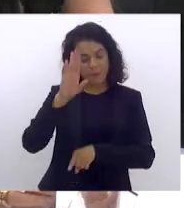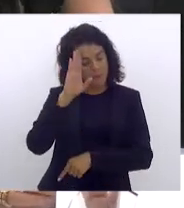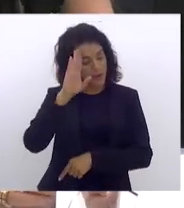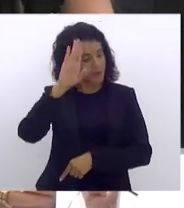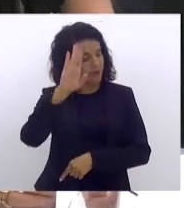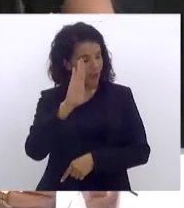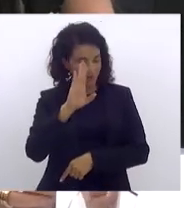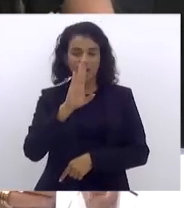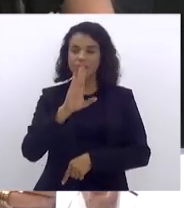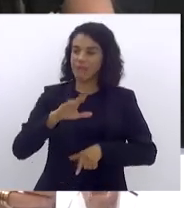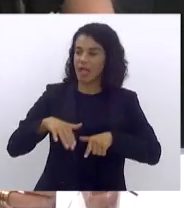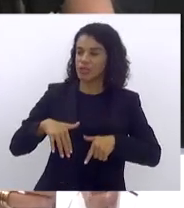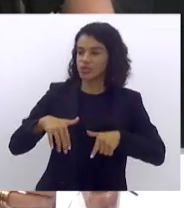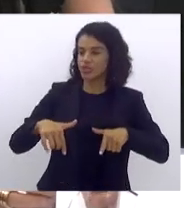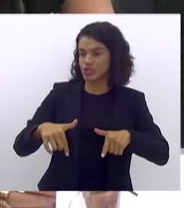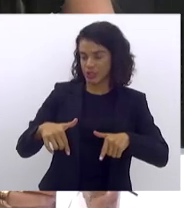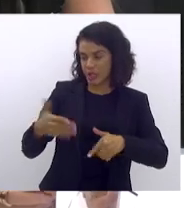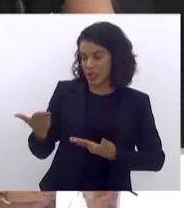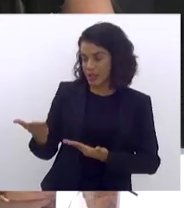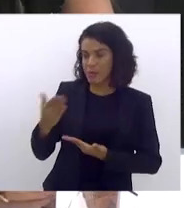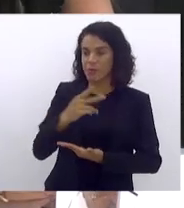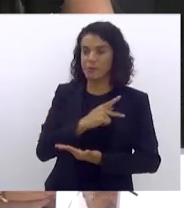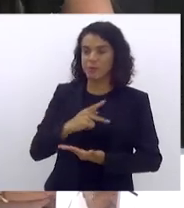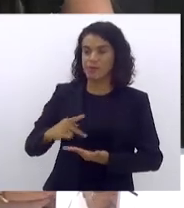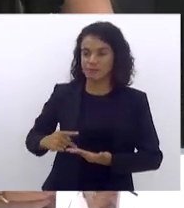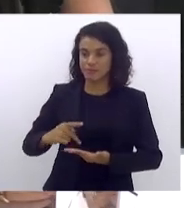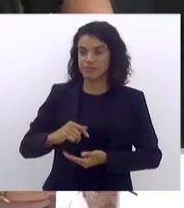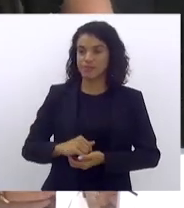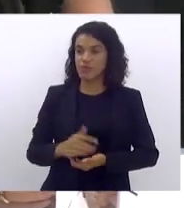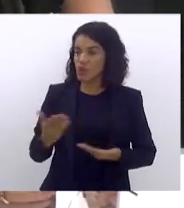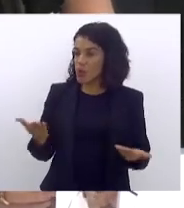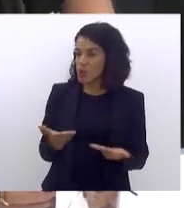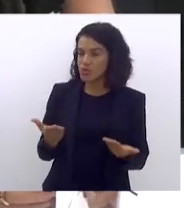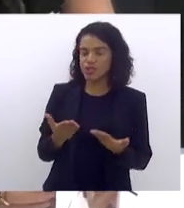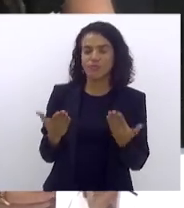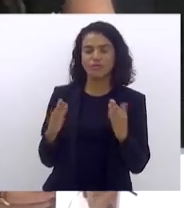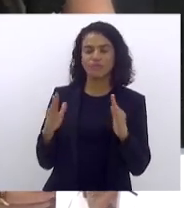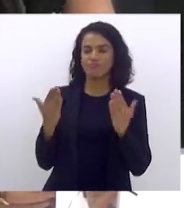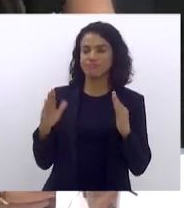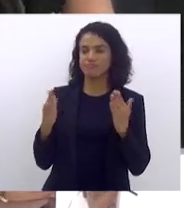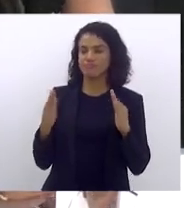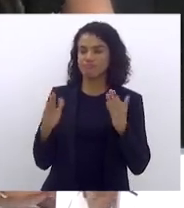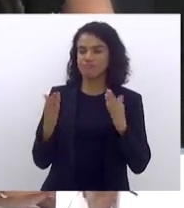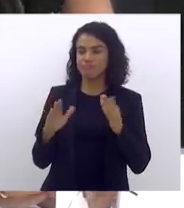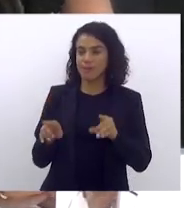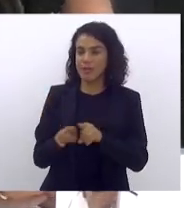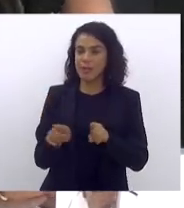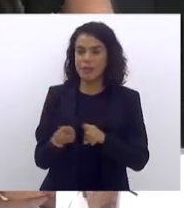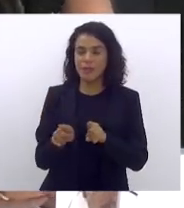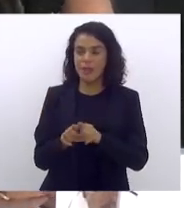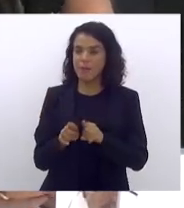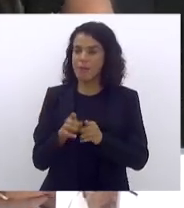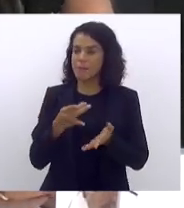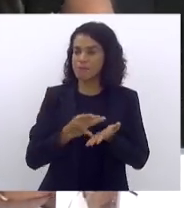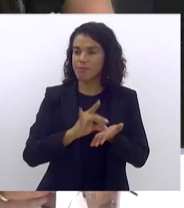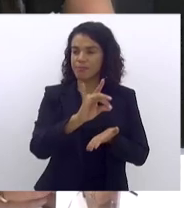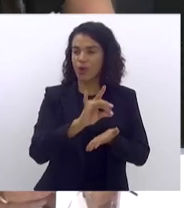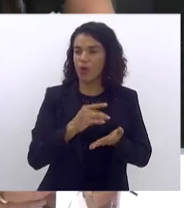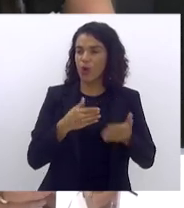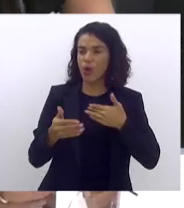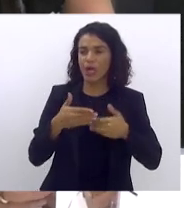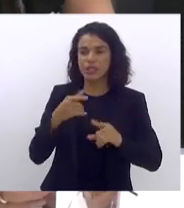prioritariamente observada pela sua presidência. Então, nós temos que hoje saudar e repudiar qualquer tipo de comentário que seja feito nesse sentido. A CCJ ela